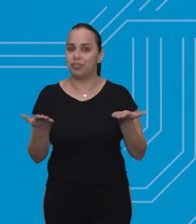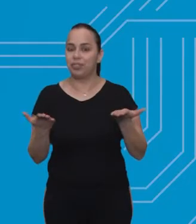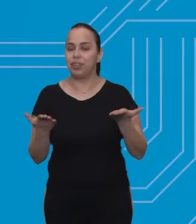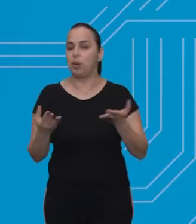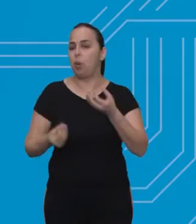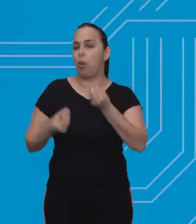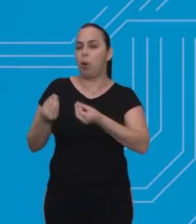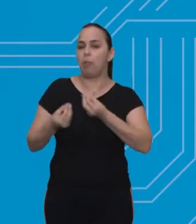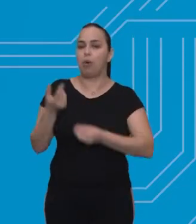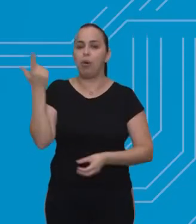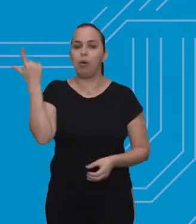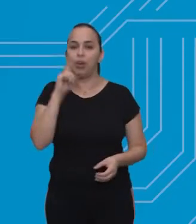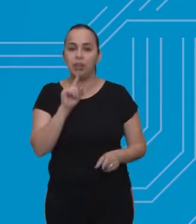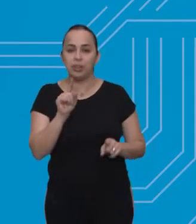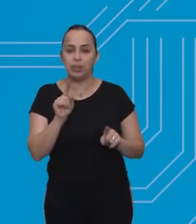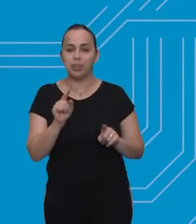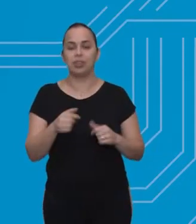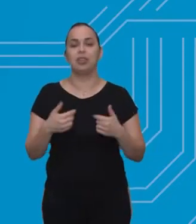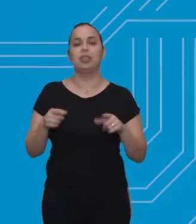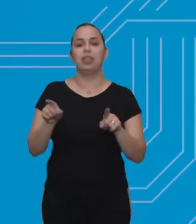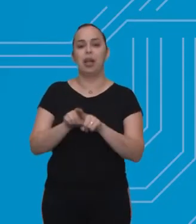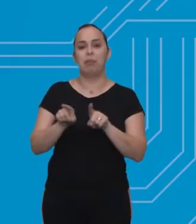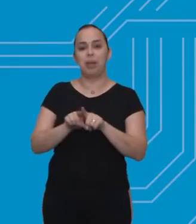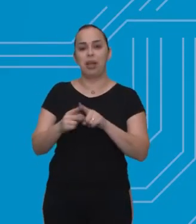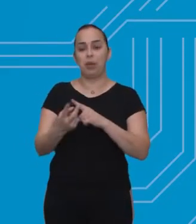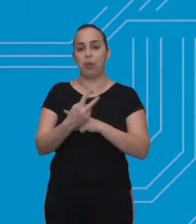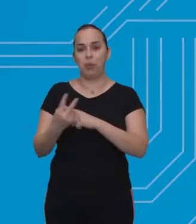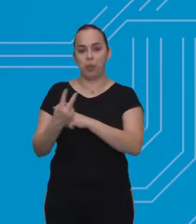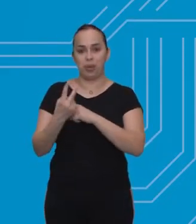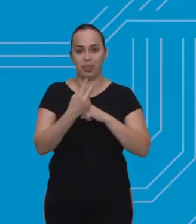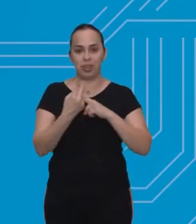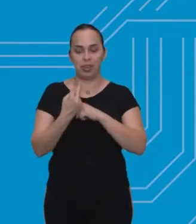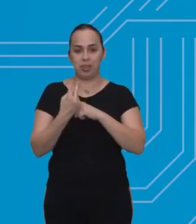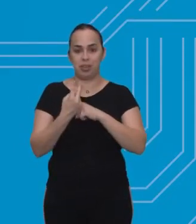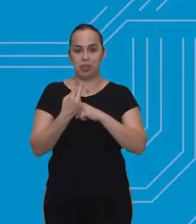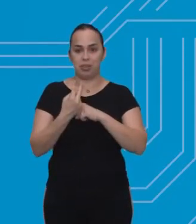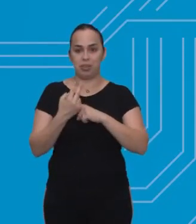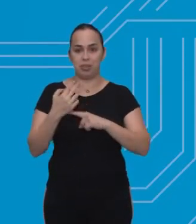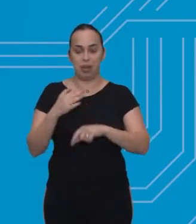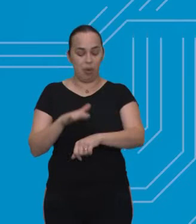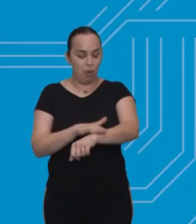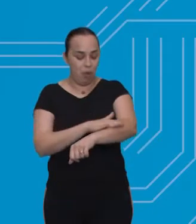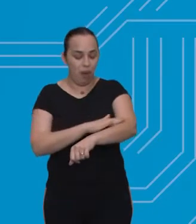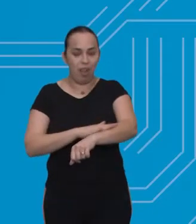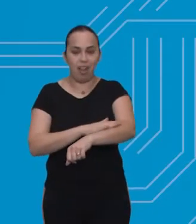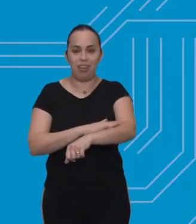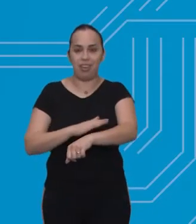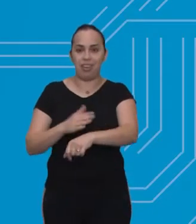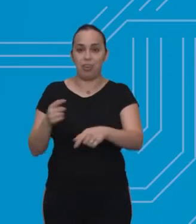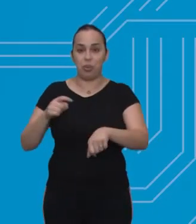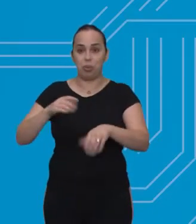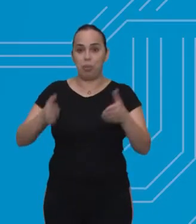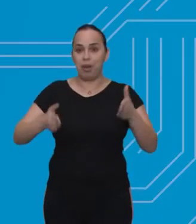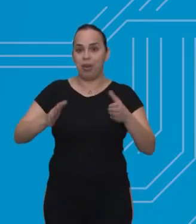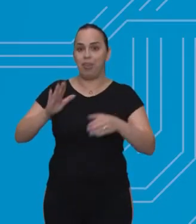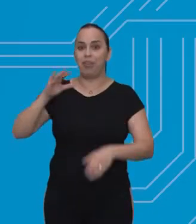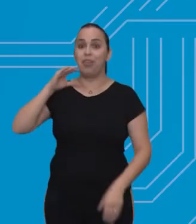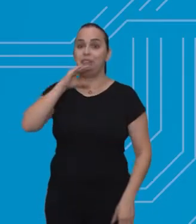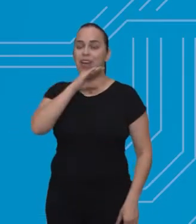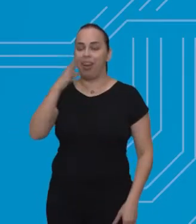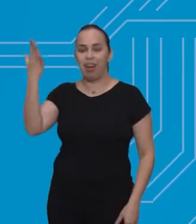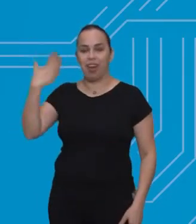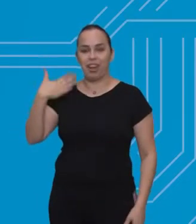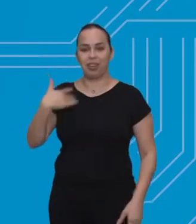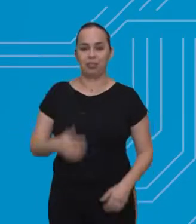José e como conseguir o benefício ainda vamos mostrar os cuidados que devemos ter para proteger nossa pele durante o verão